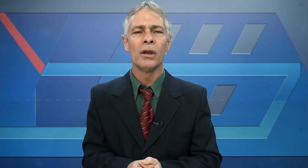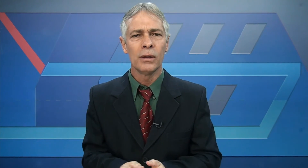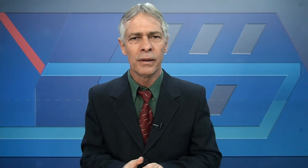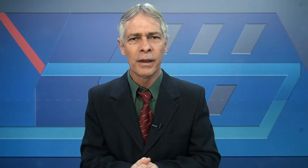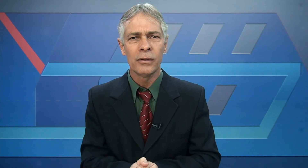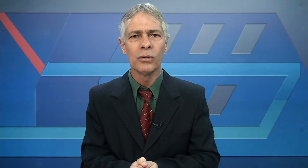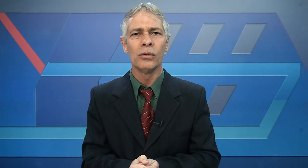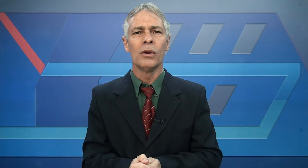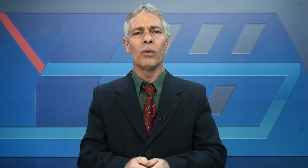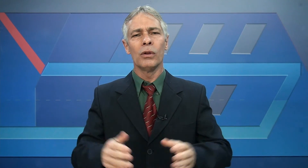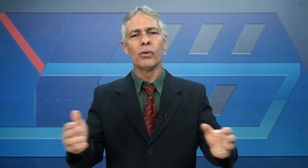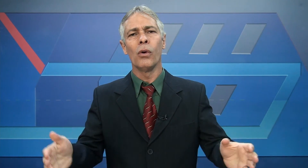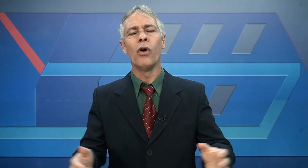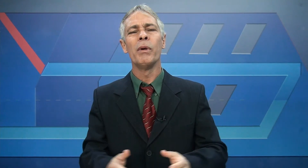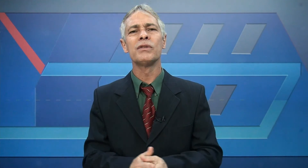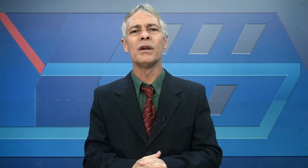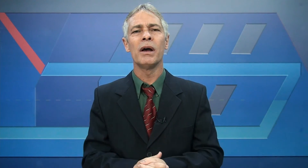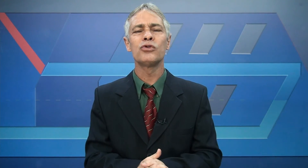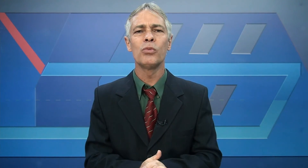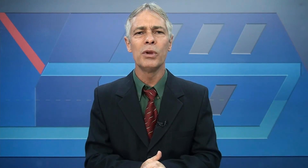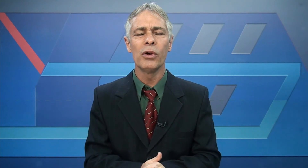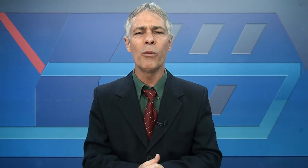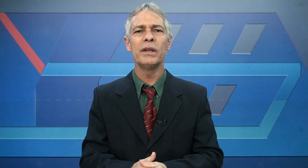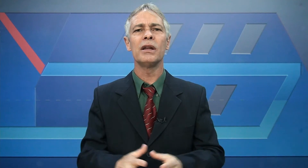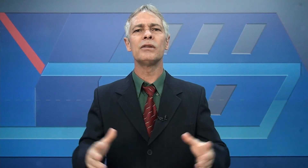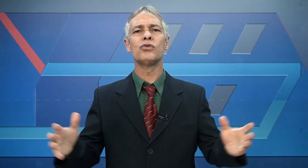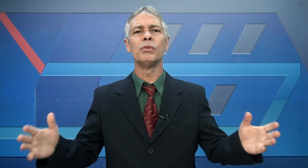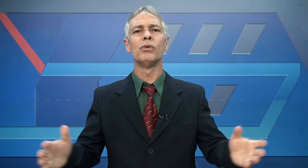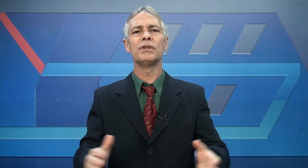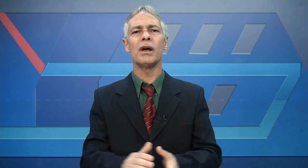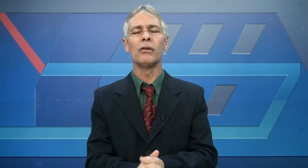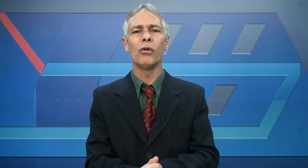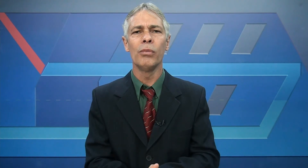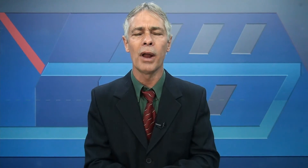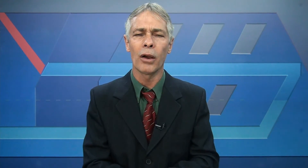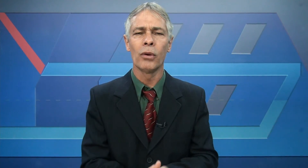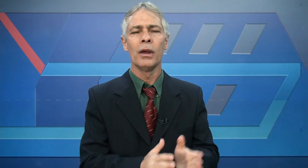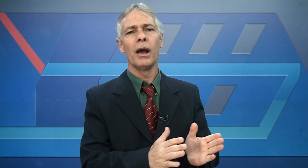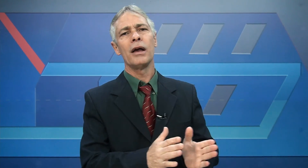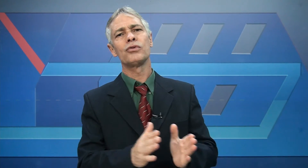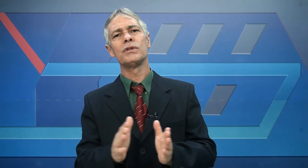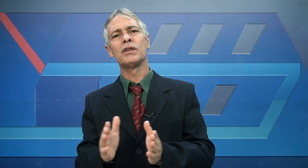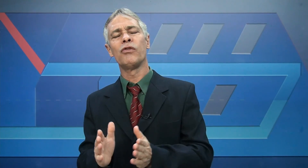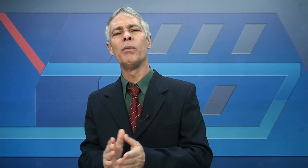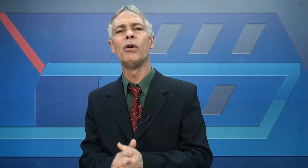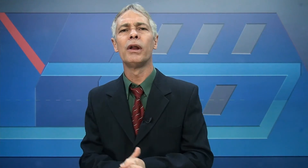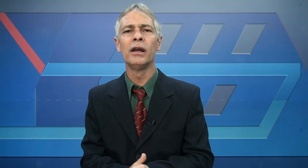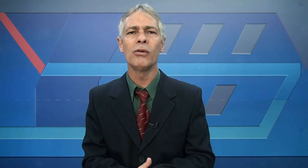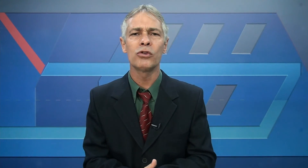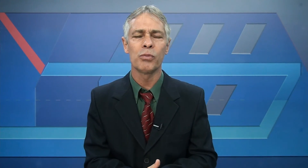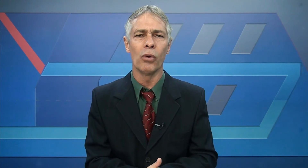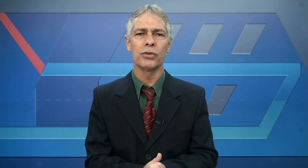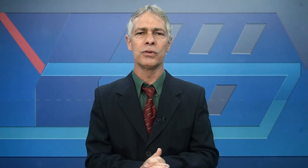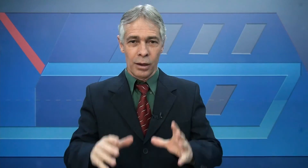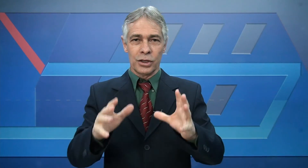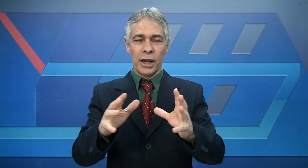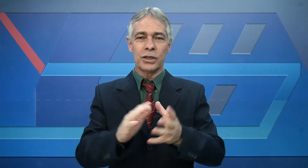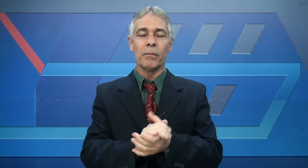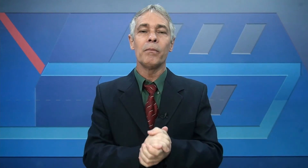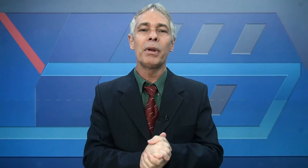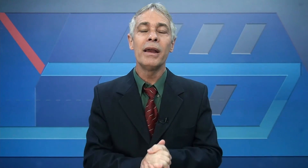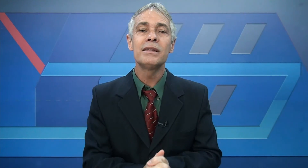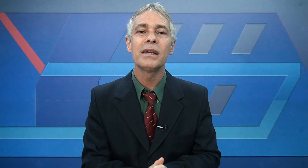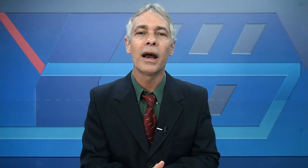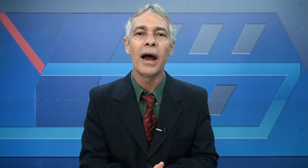passado, né? Quando o Romeu Zema assumiu, realmente ela assumiu o estado com um buraco. As coisas vão melhorando aos poucos.